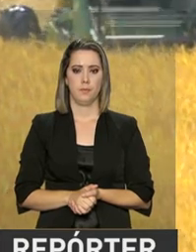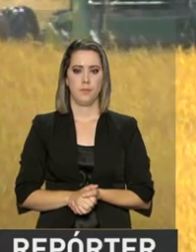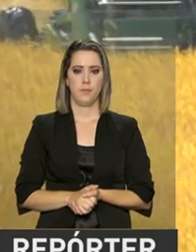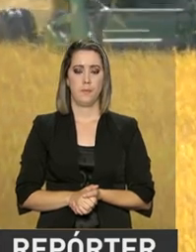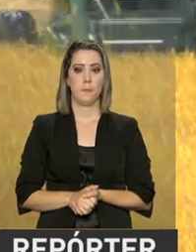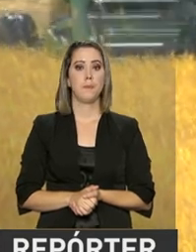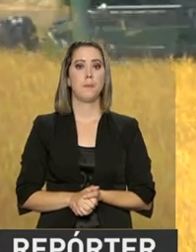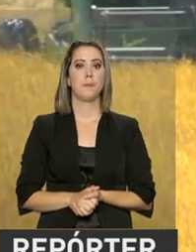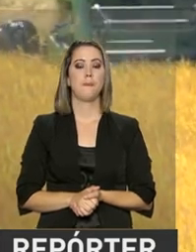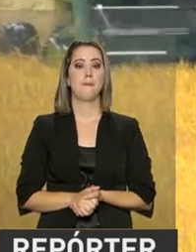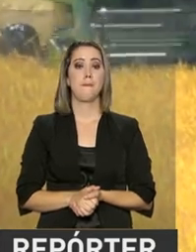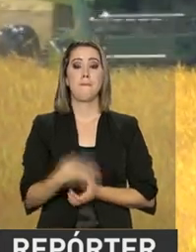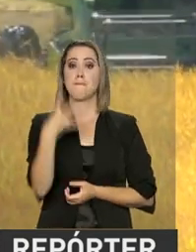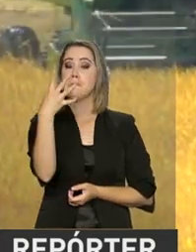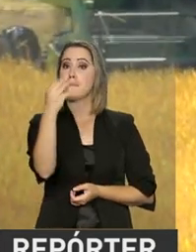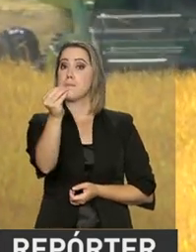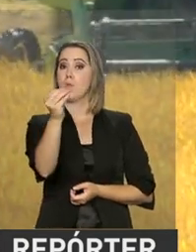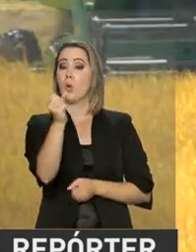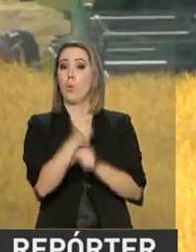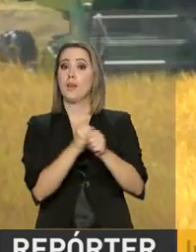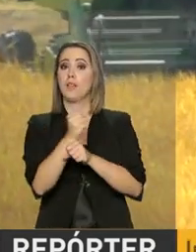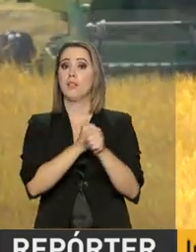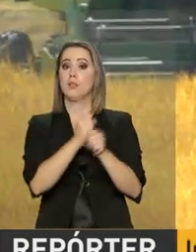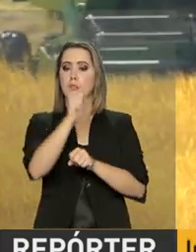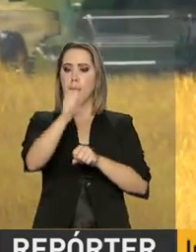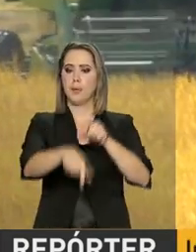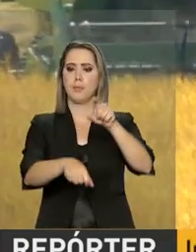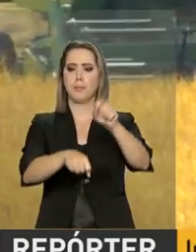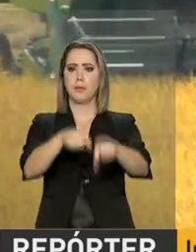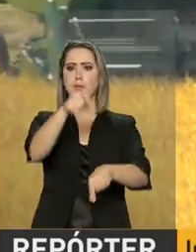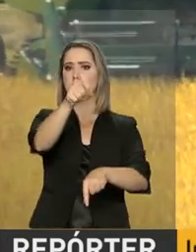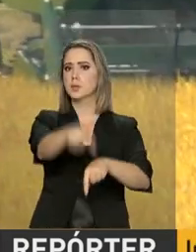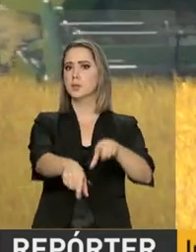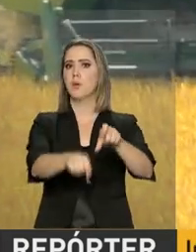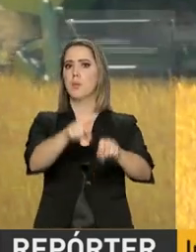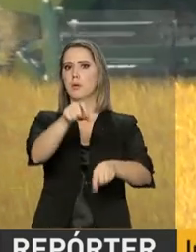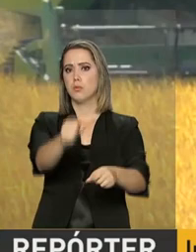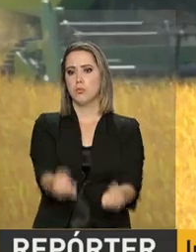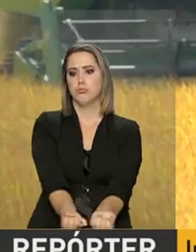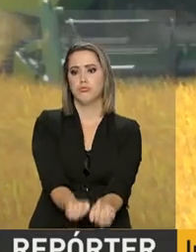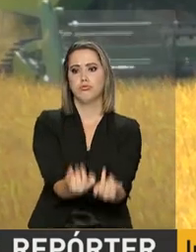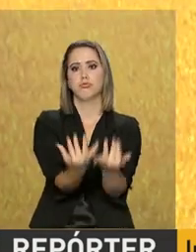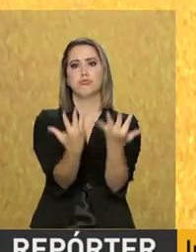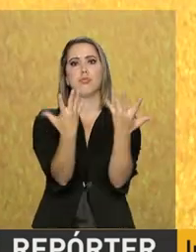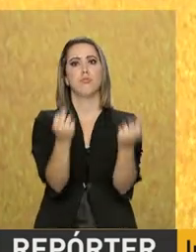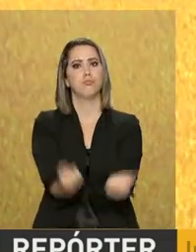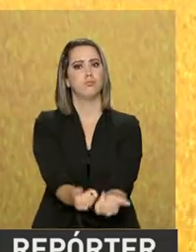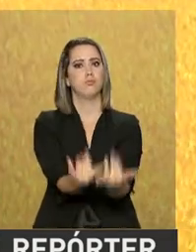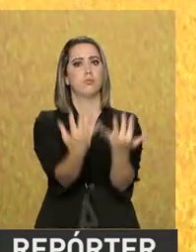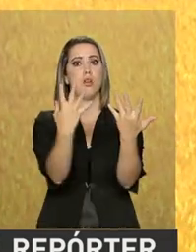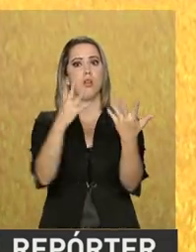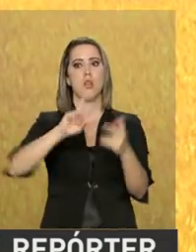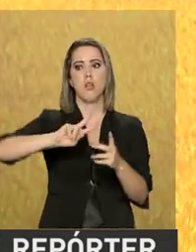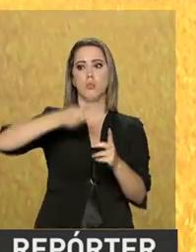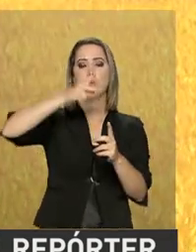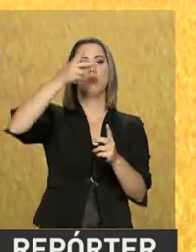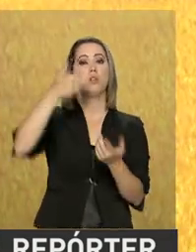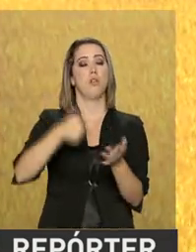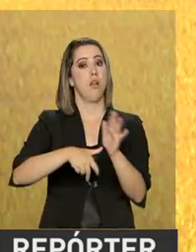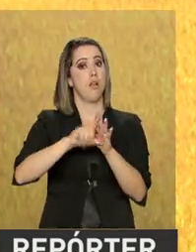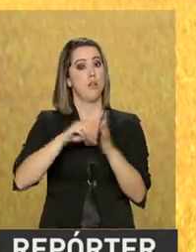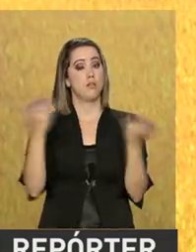Em 40 anos, a produção de soja mais que triplicou. Isso considerando a mesma área plantada, passou de